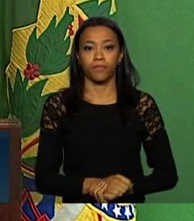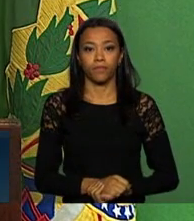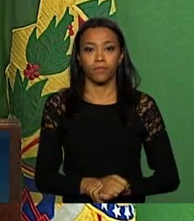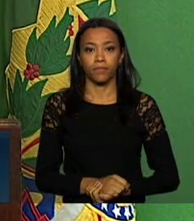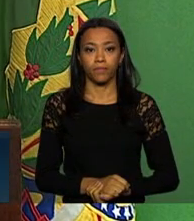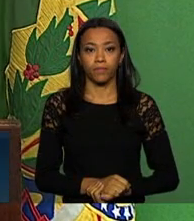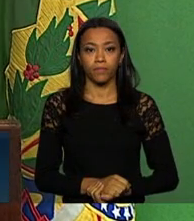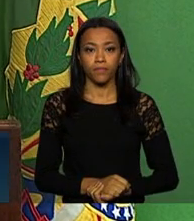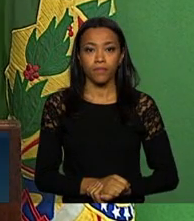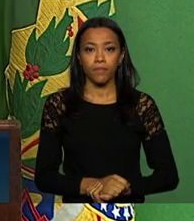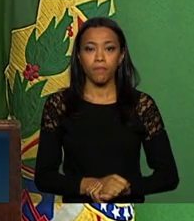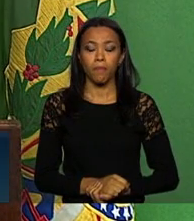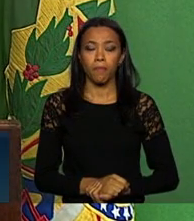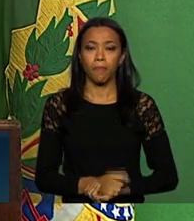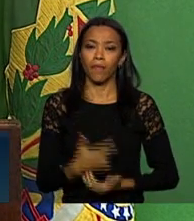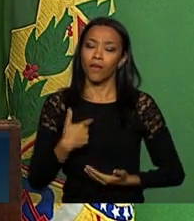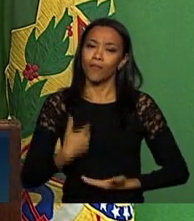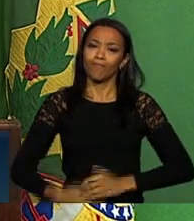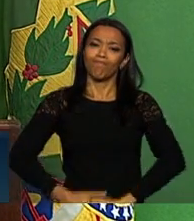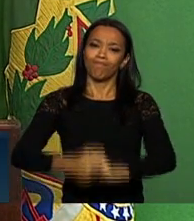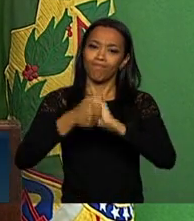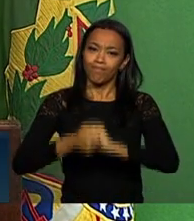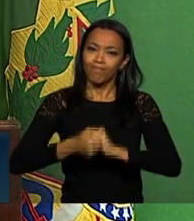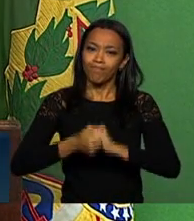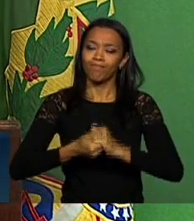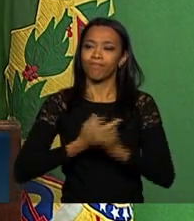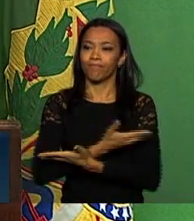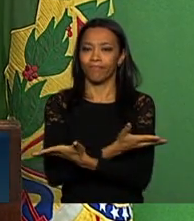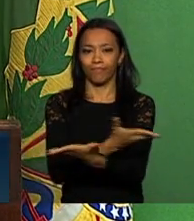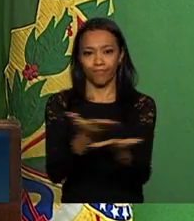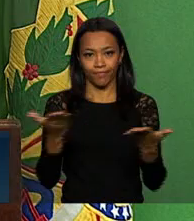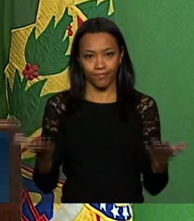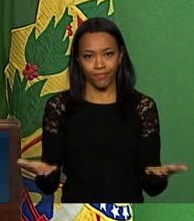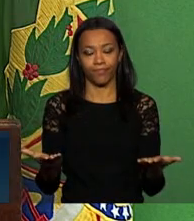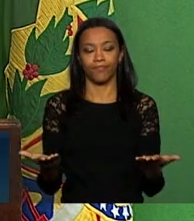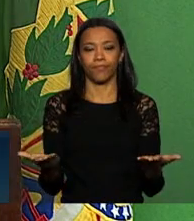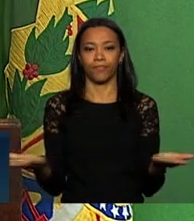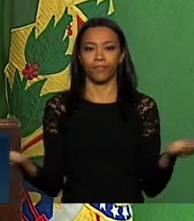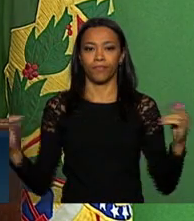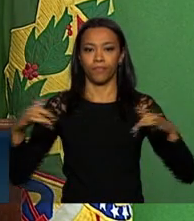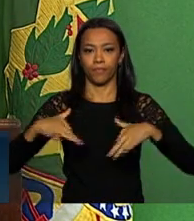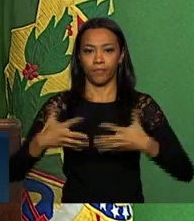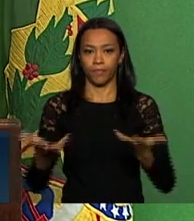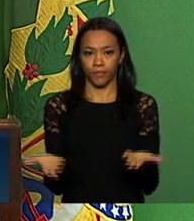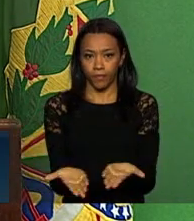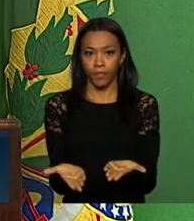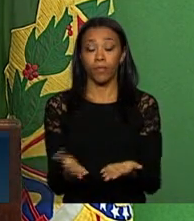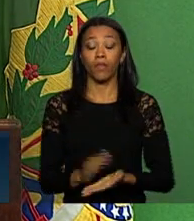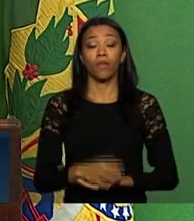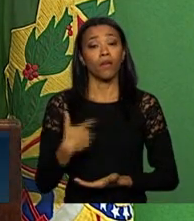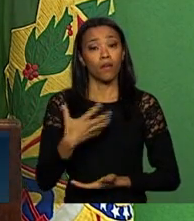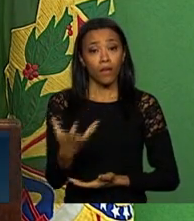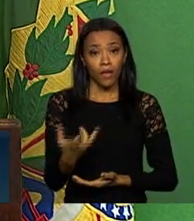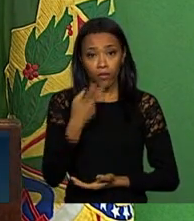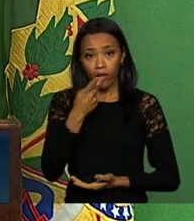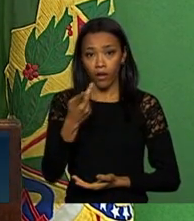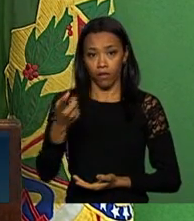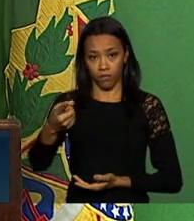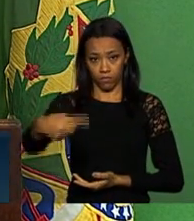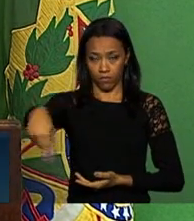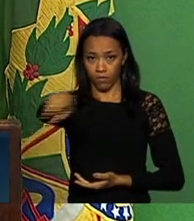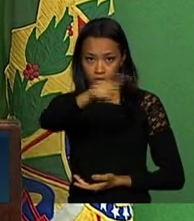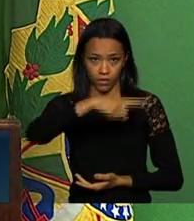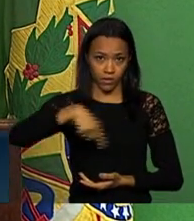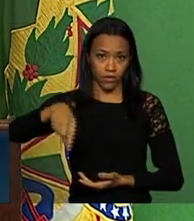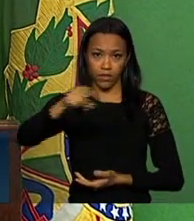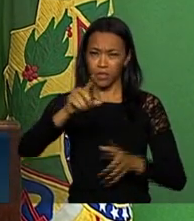cinegrafistas Saúdo aqui a todos os presentes queria dizer aos senhores que